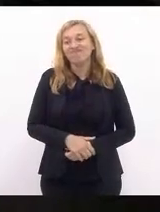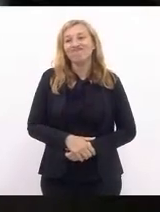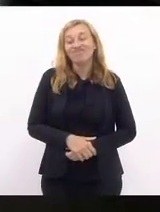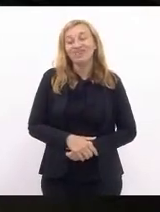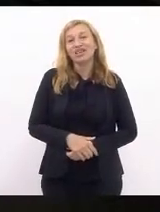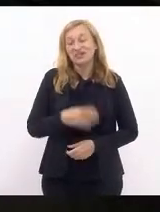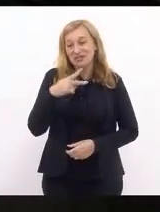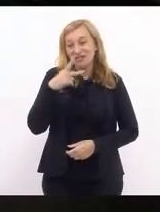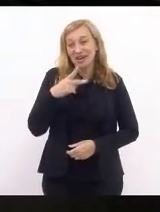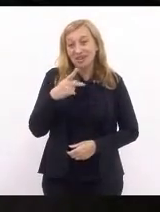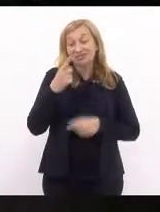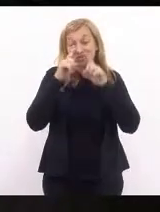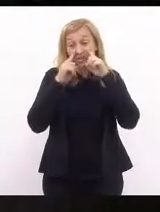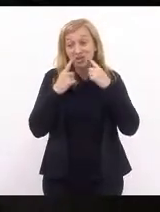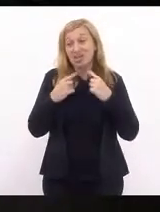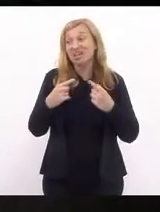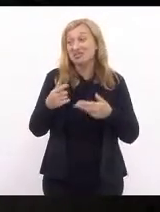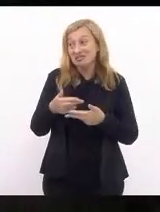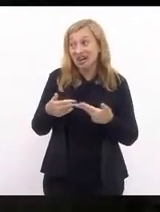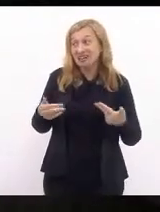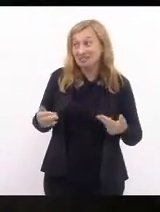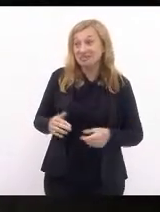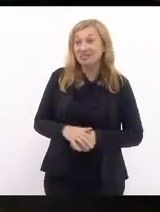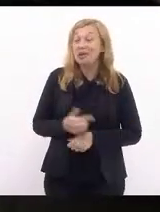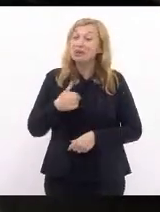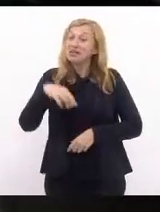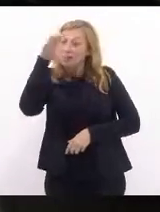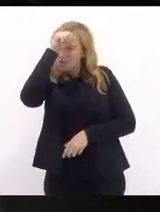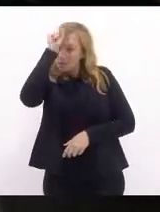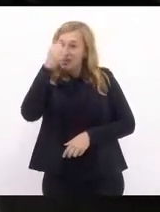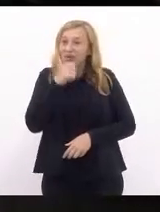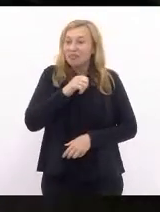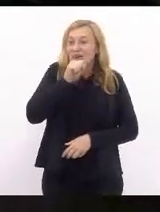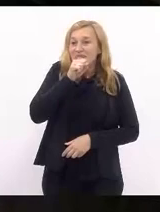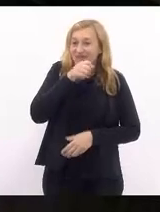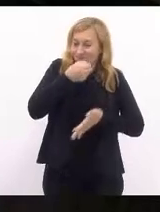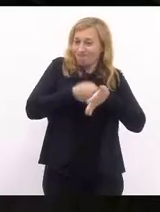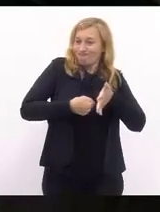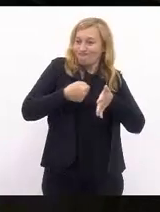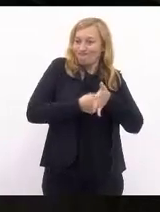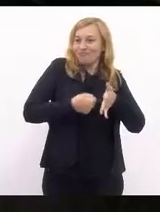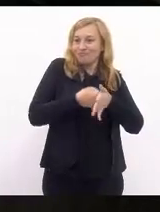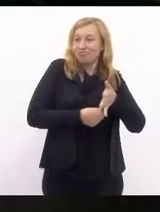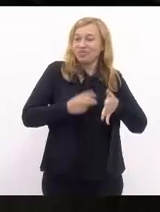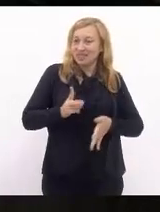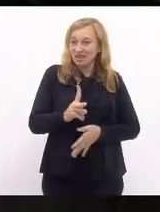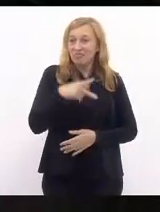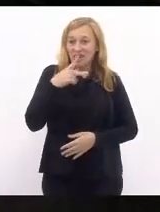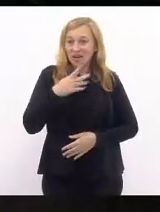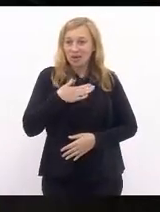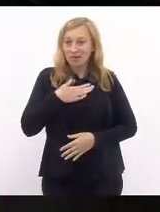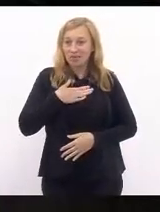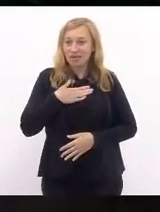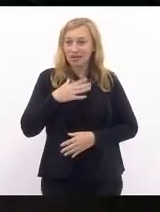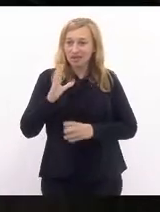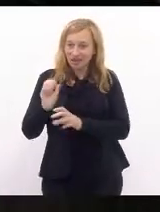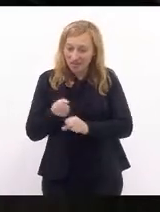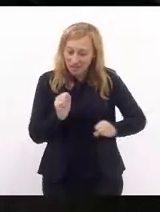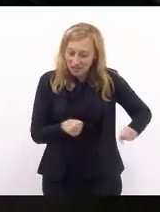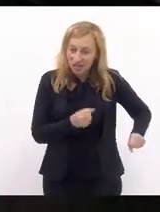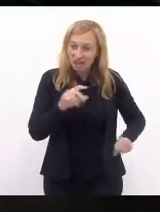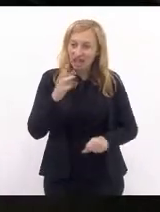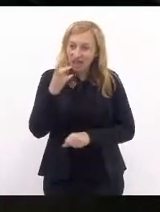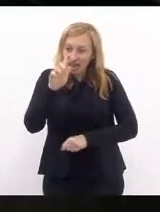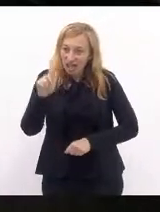o e confesso que muitos choraram mas eu aprendo com a minha mãezinha Guerreira que ela sempre disse para mim a faxineira Dona